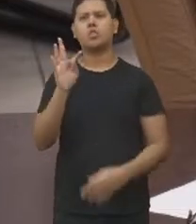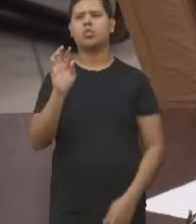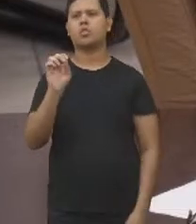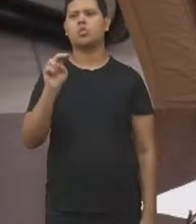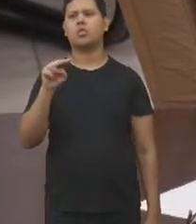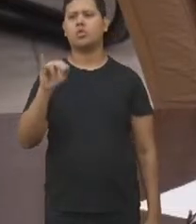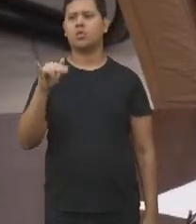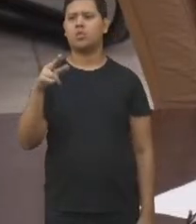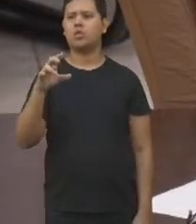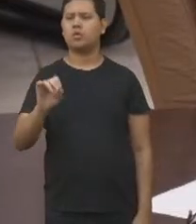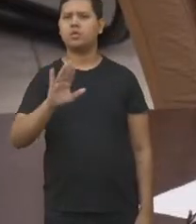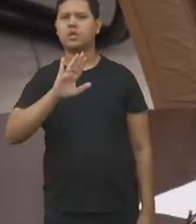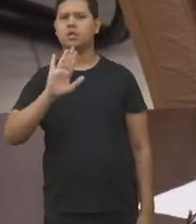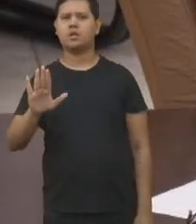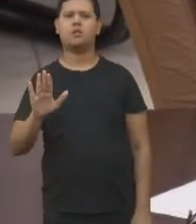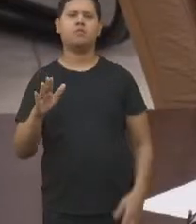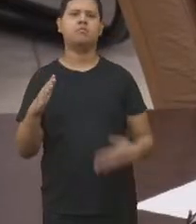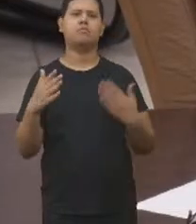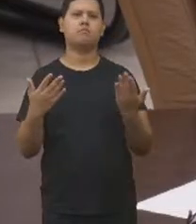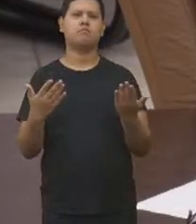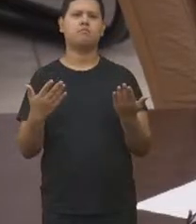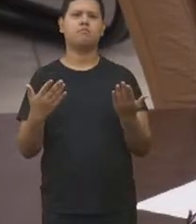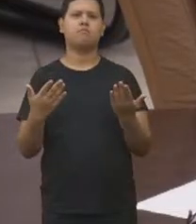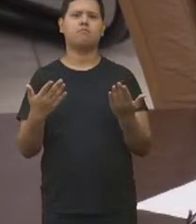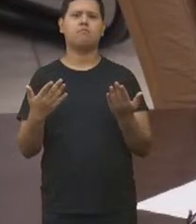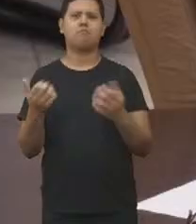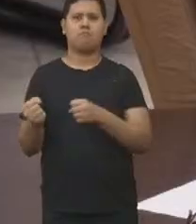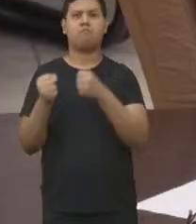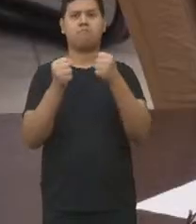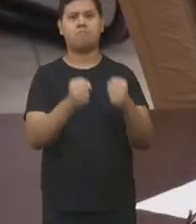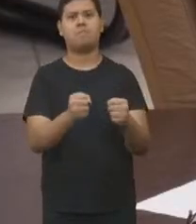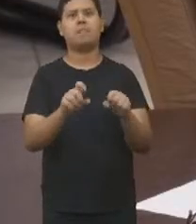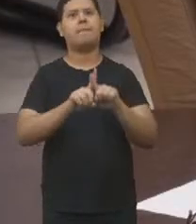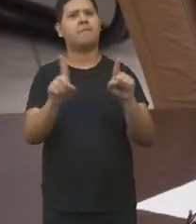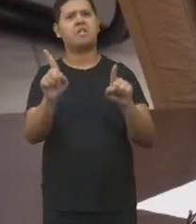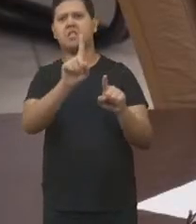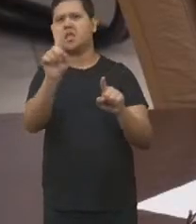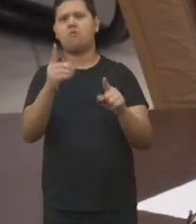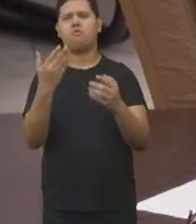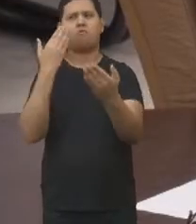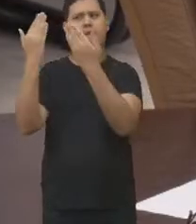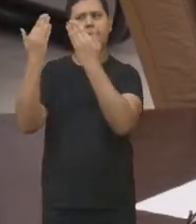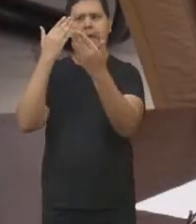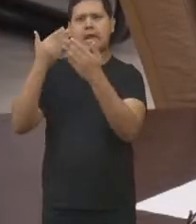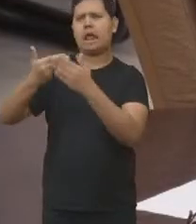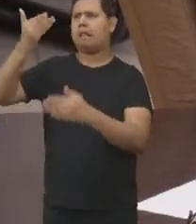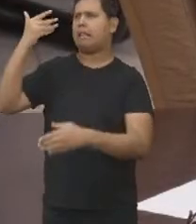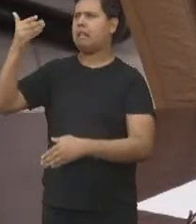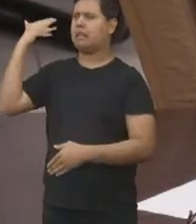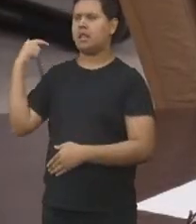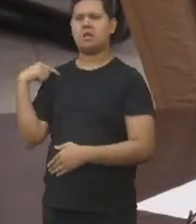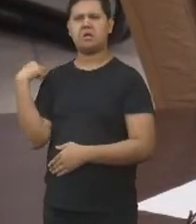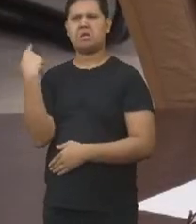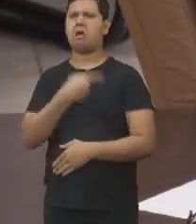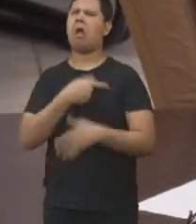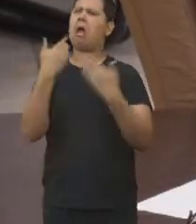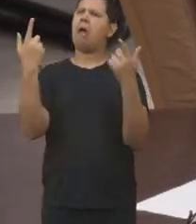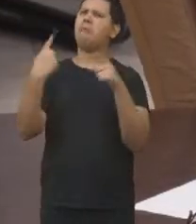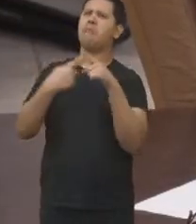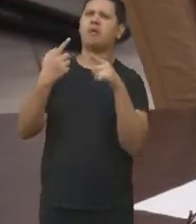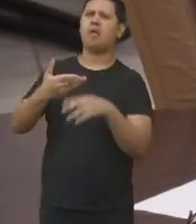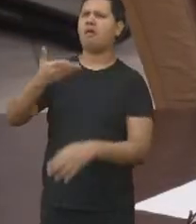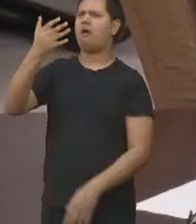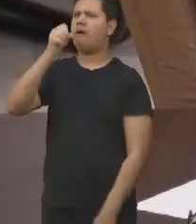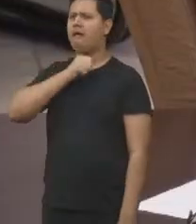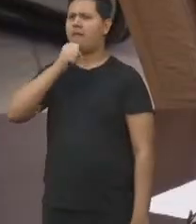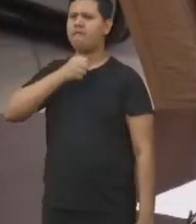governava. Eu acho que assim, sempre que se remeter ao passado, né, a gente faz recorte, né? Ah, porque na época do Hamilton, na